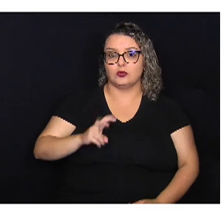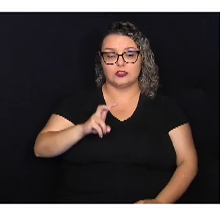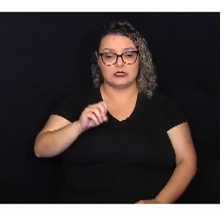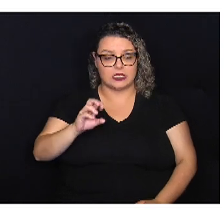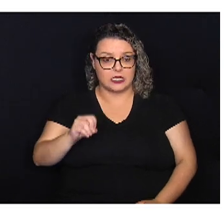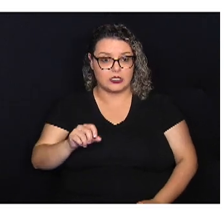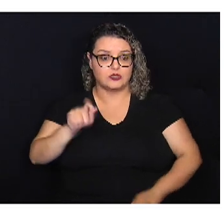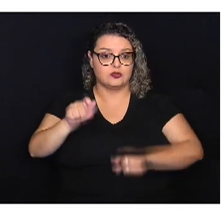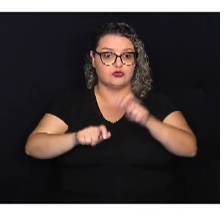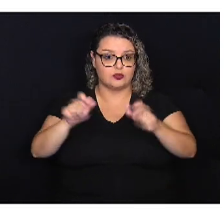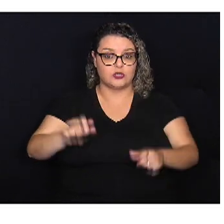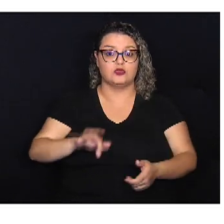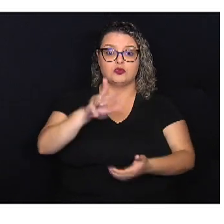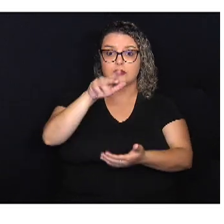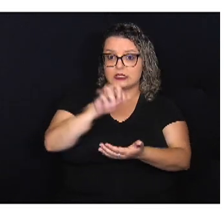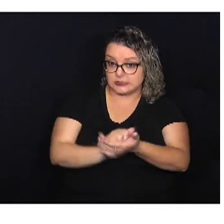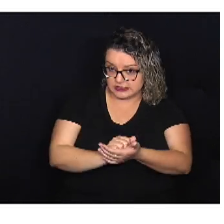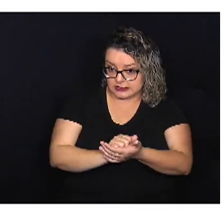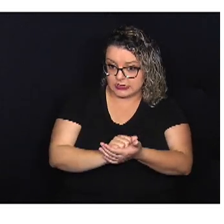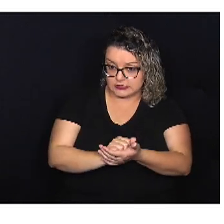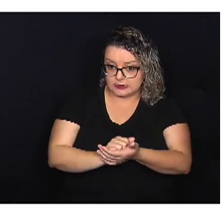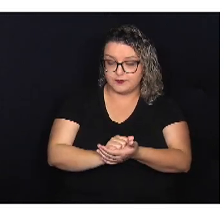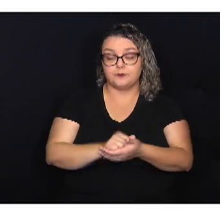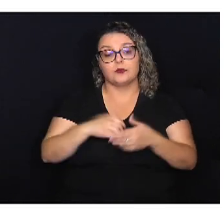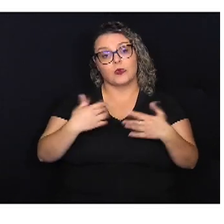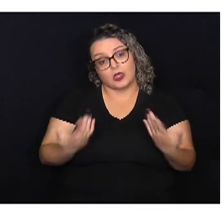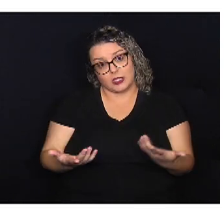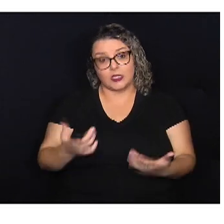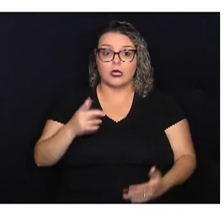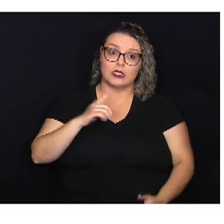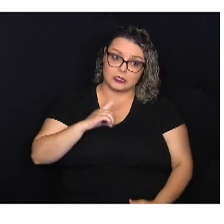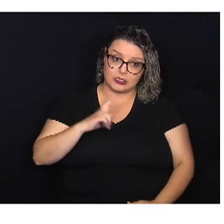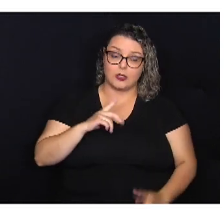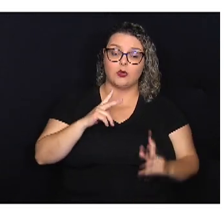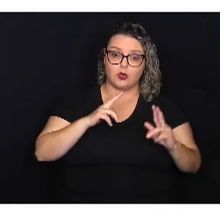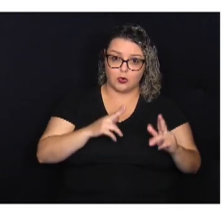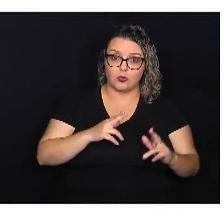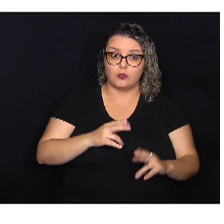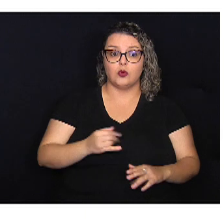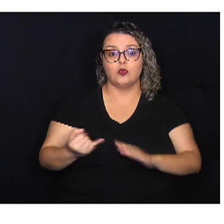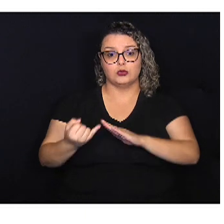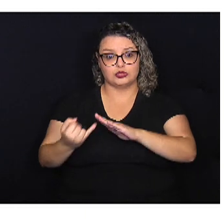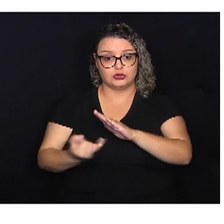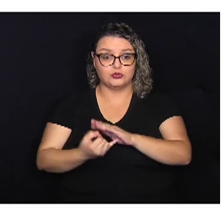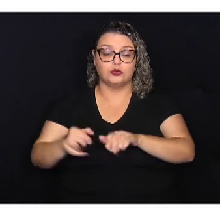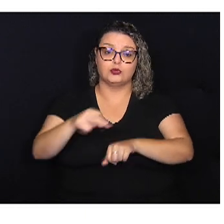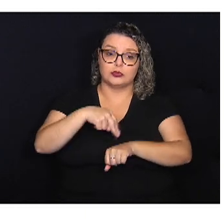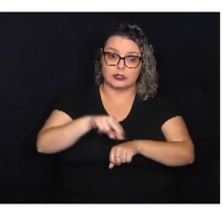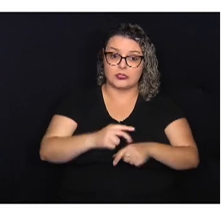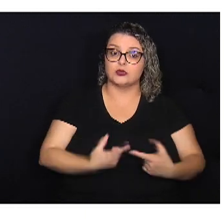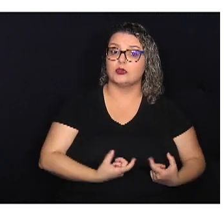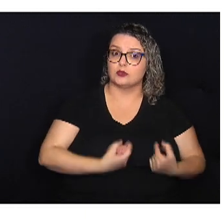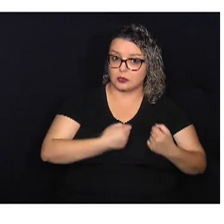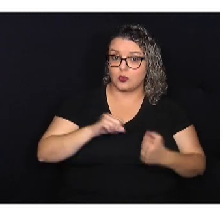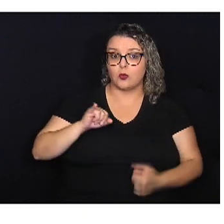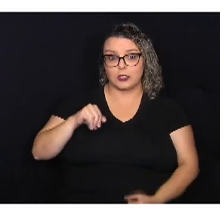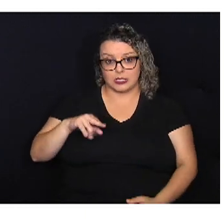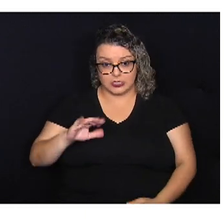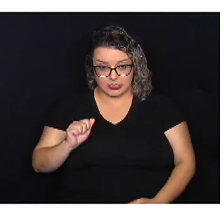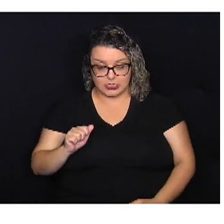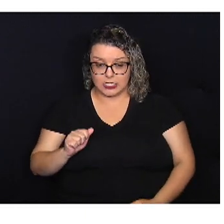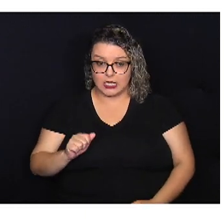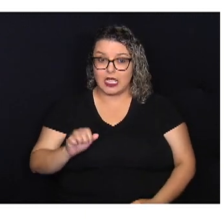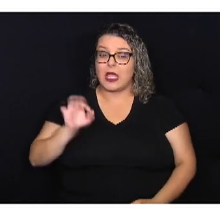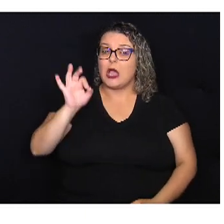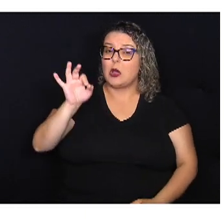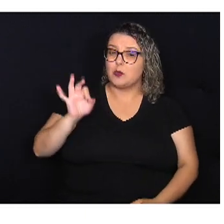5.500.000 de pessoas cadastradas. Apesar disso, de acordo com o Instituto Nacional do Câncer, o INCA, a chance de